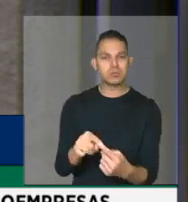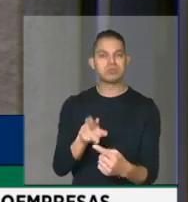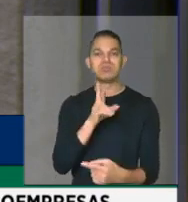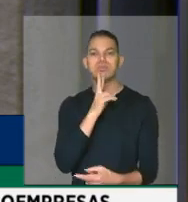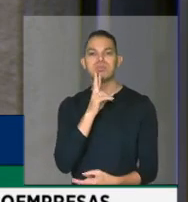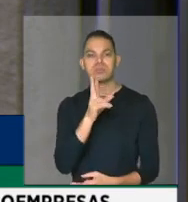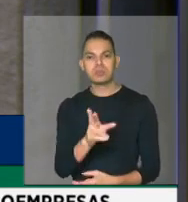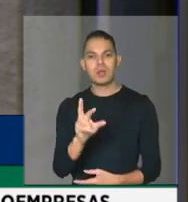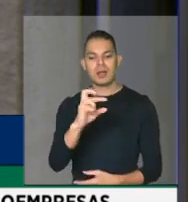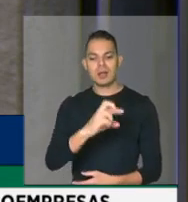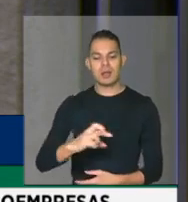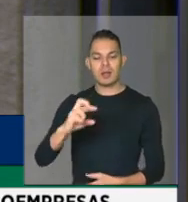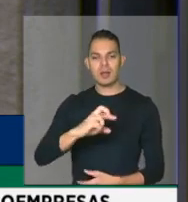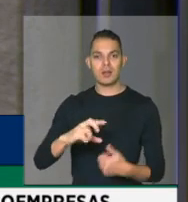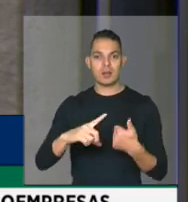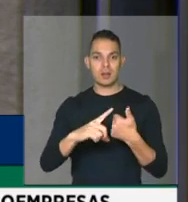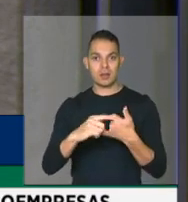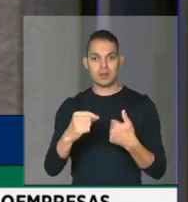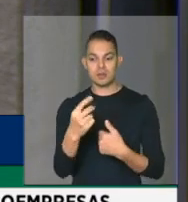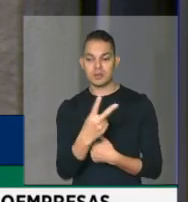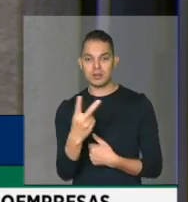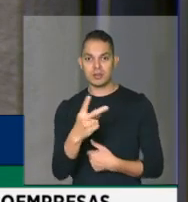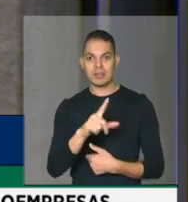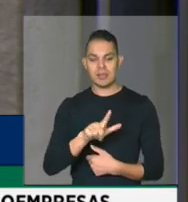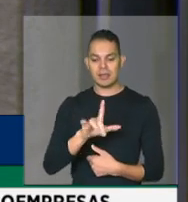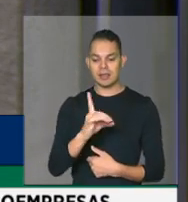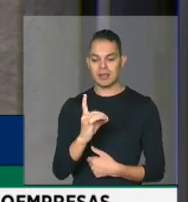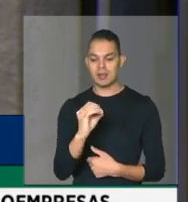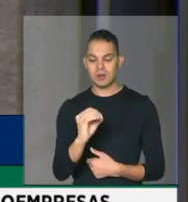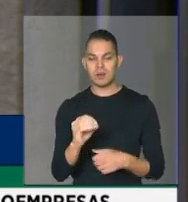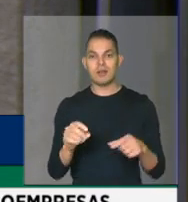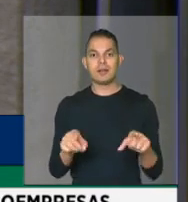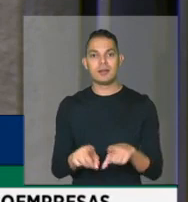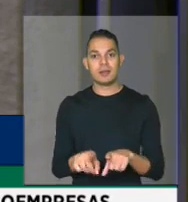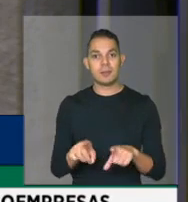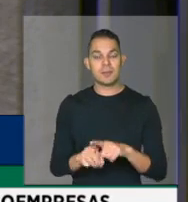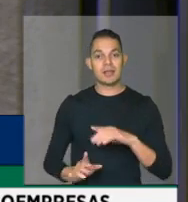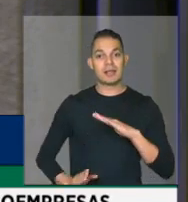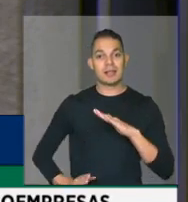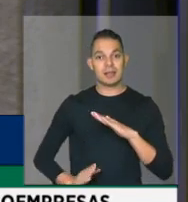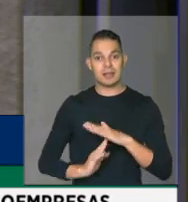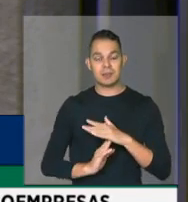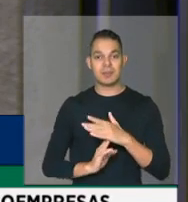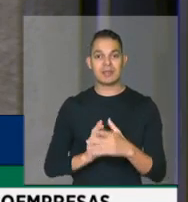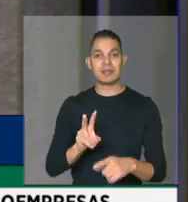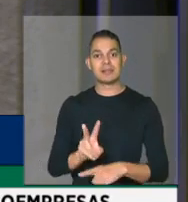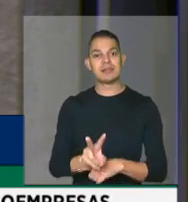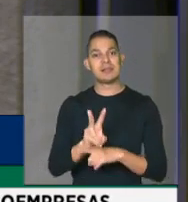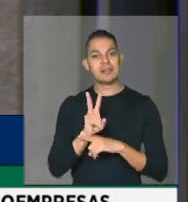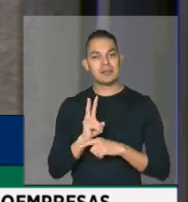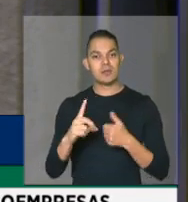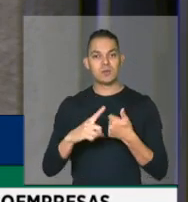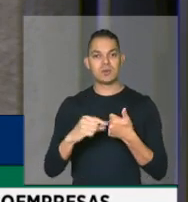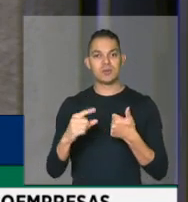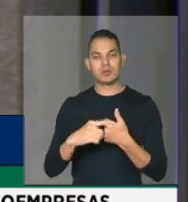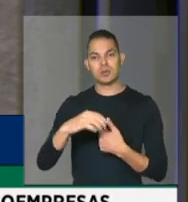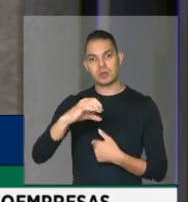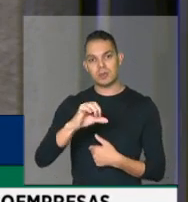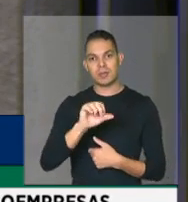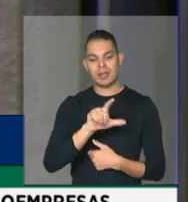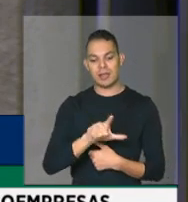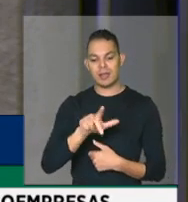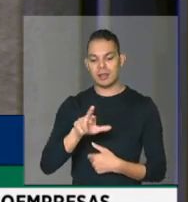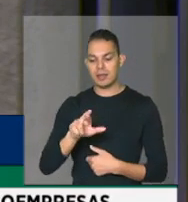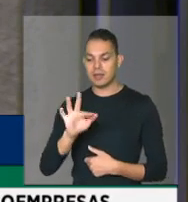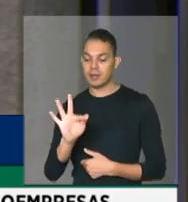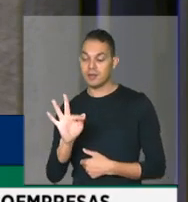fiscais previstos no artigo 2º da LDO, e da limitação de empenho de que trata o artigo 9º da